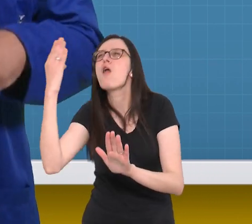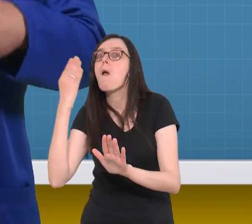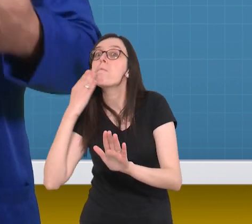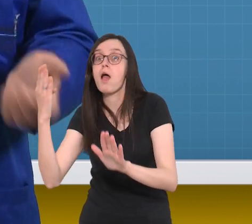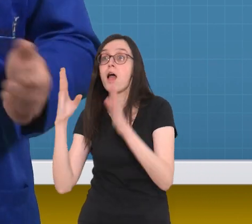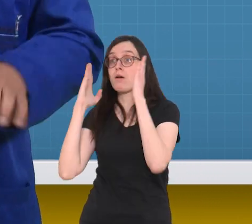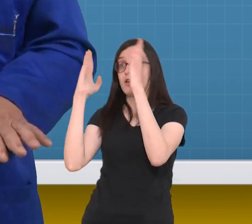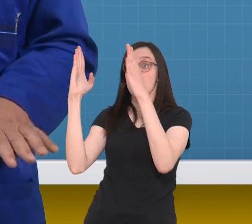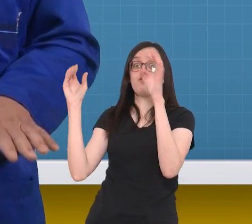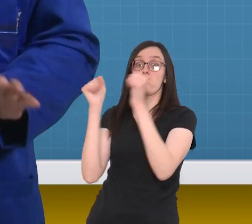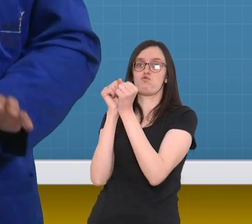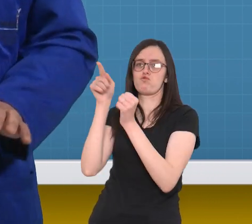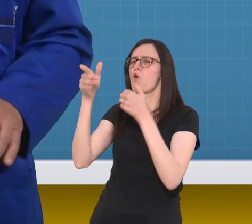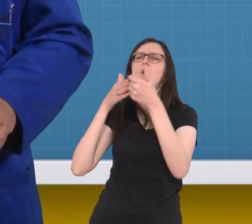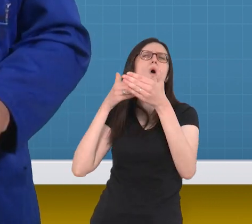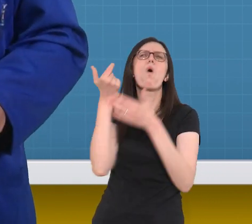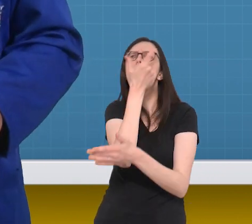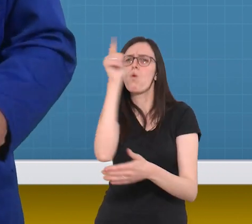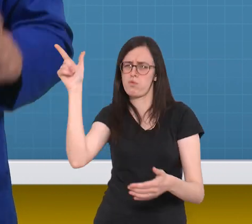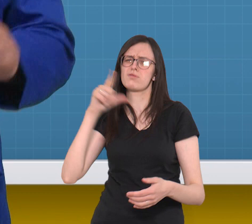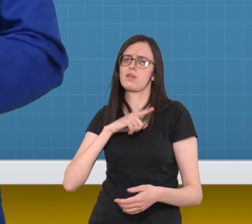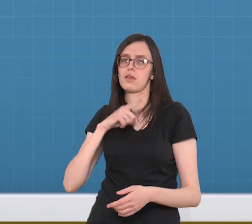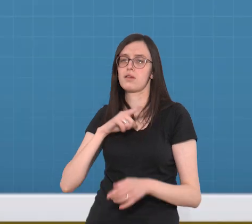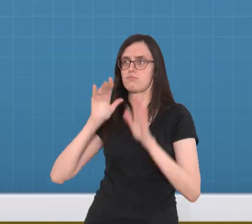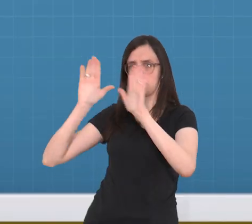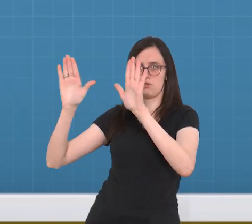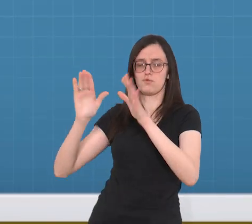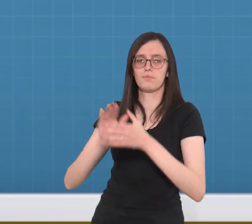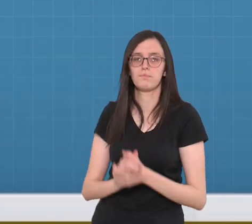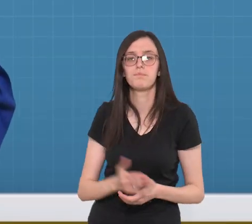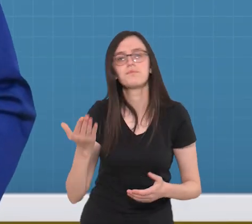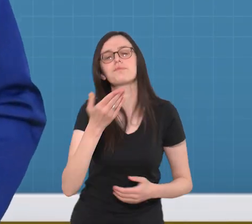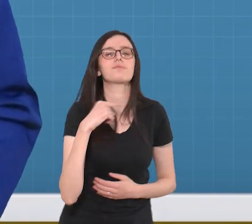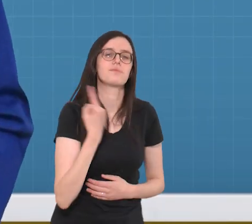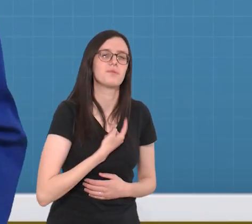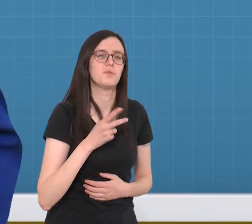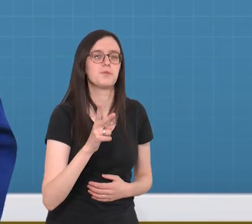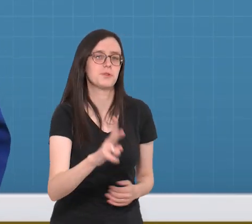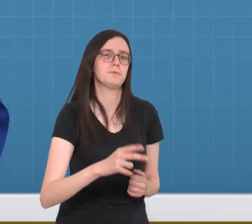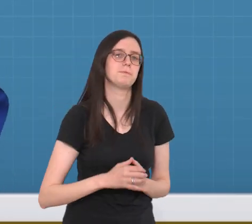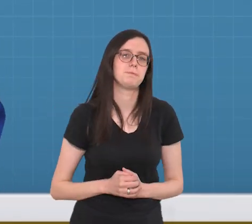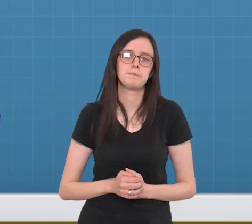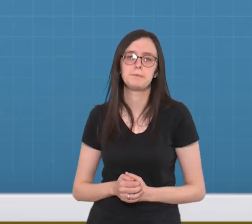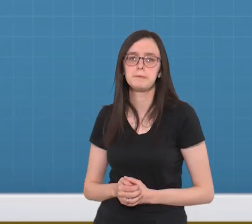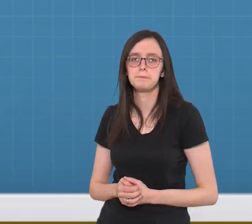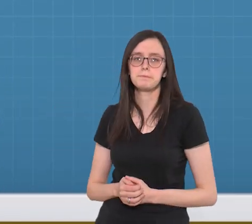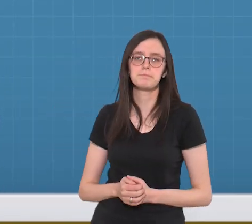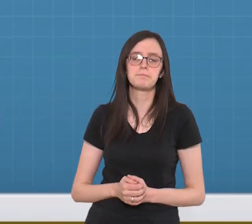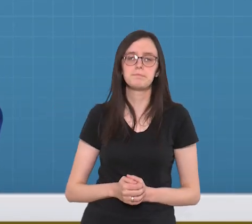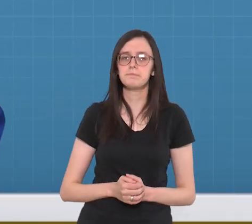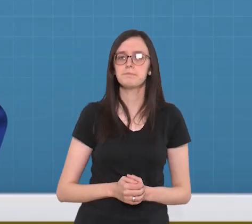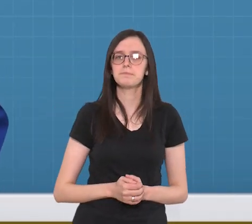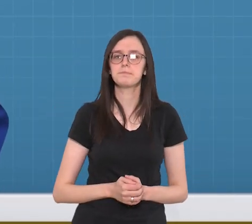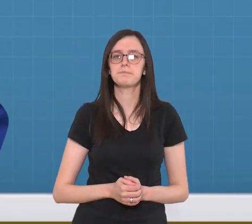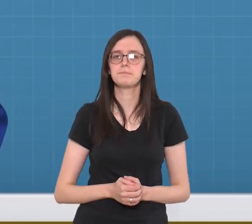a resolução de qualquer outro problema que envolva a regra de 3. Muito bem, vamos em frente então.